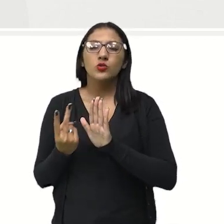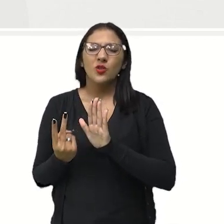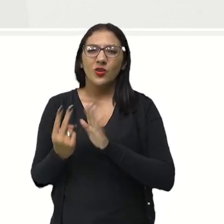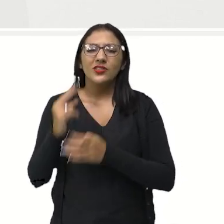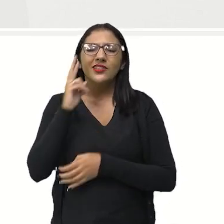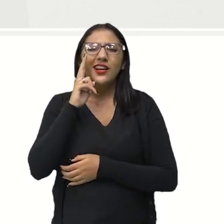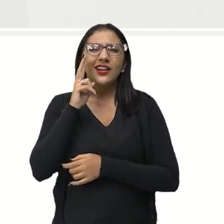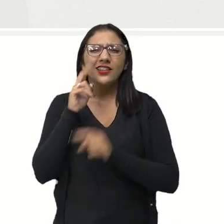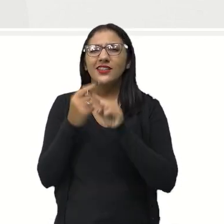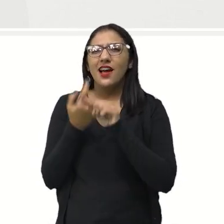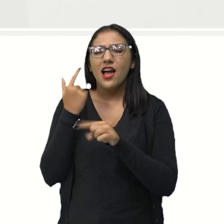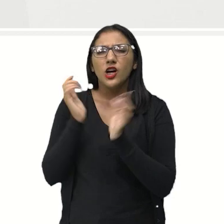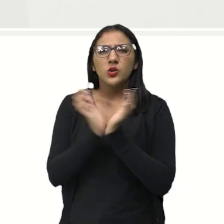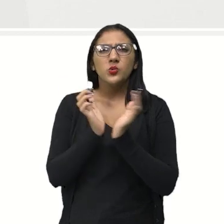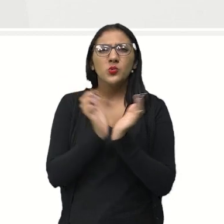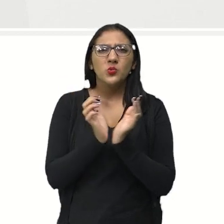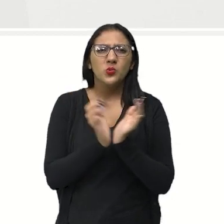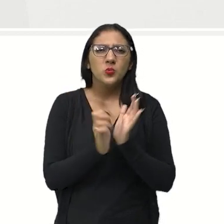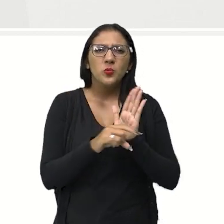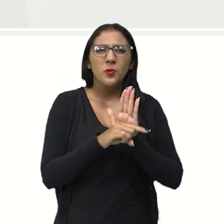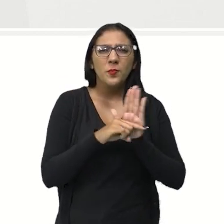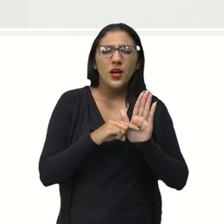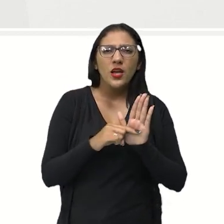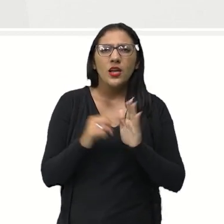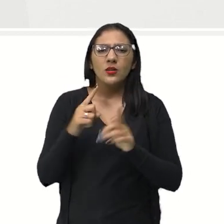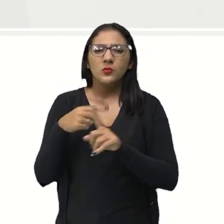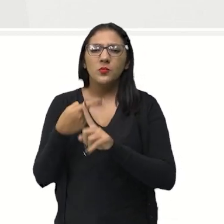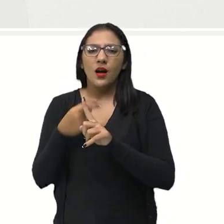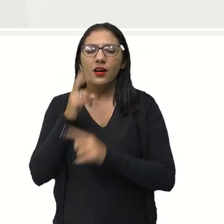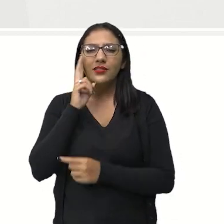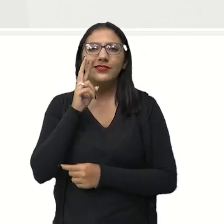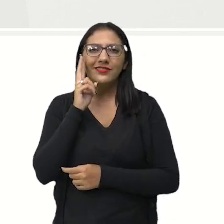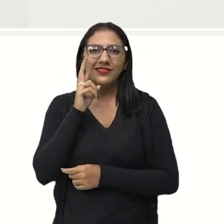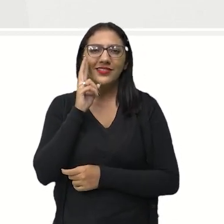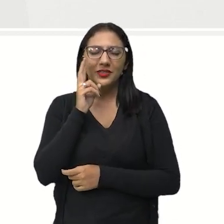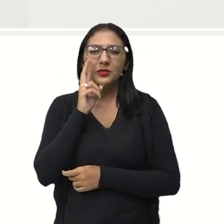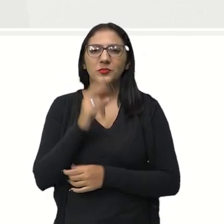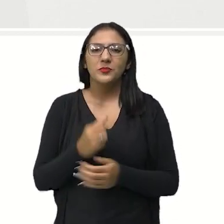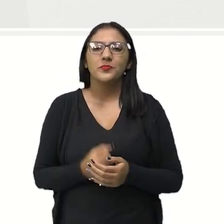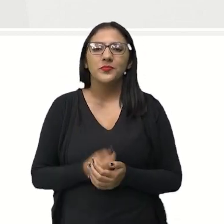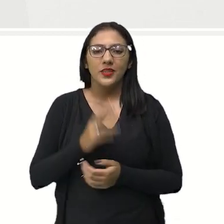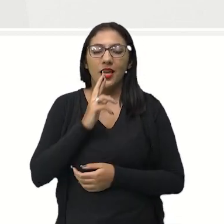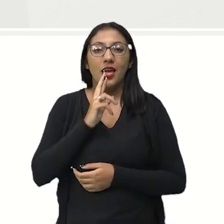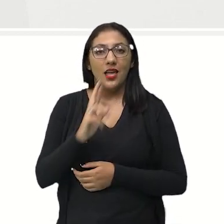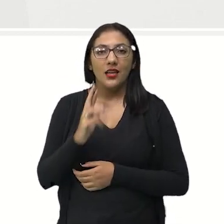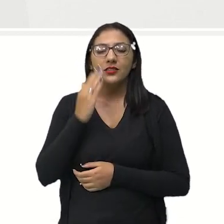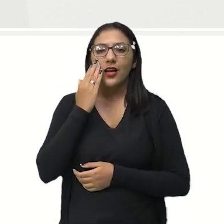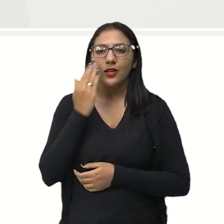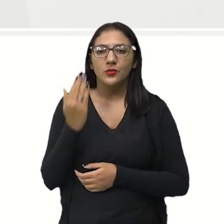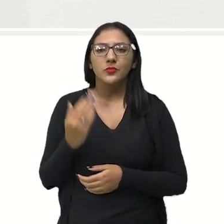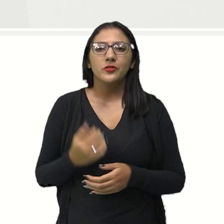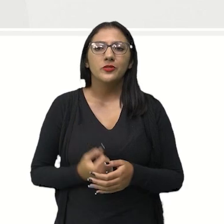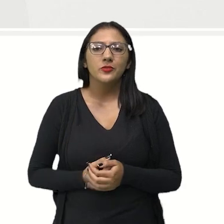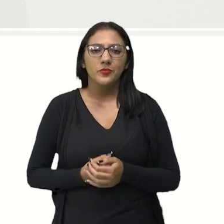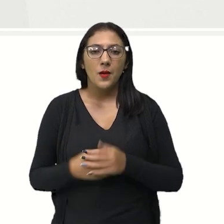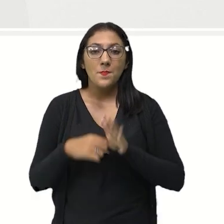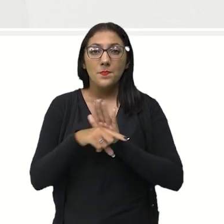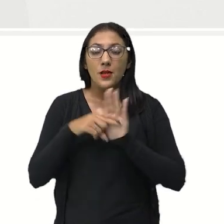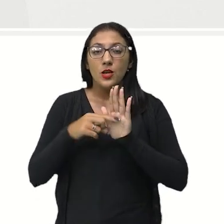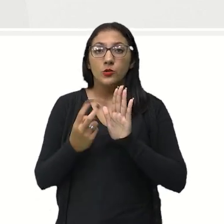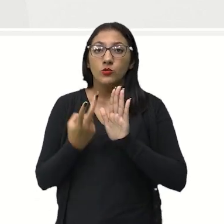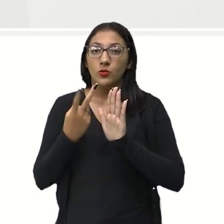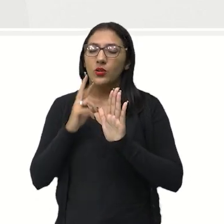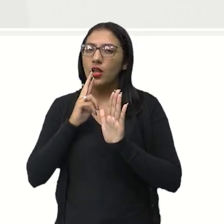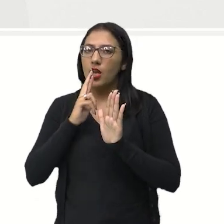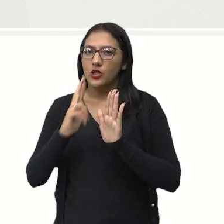Quando a gente trabalha lá no conjunto dos números inteiros, 4 menos 6 é igual a menos 2. Então, é 2 negativo o resultado aqui,